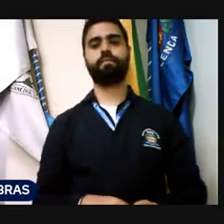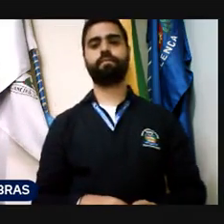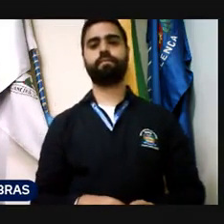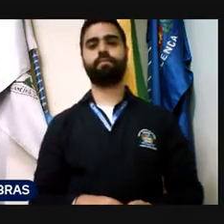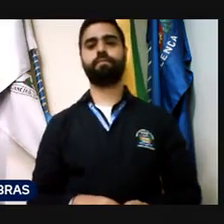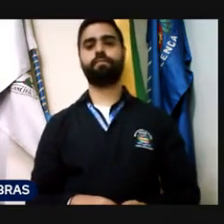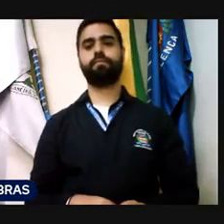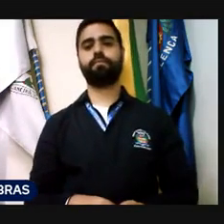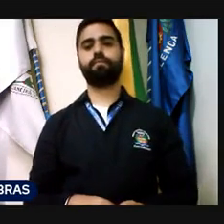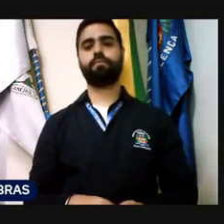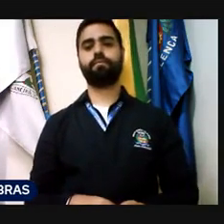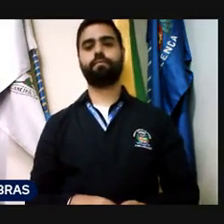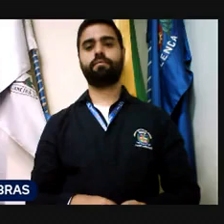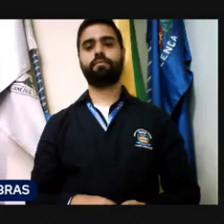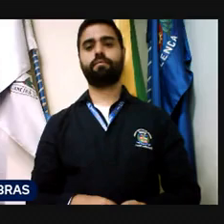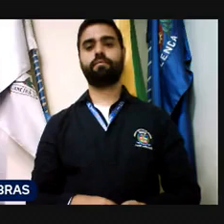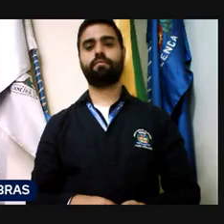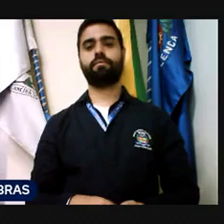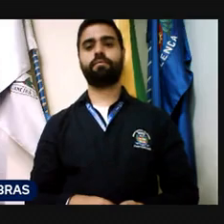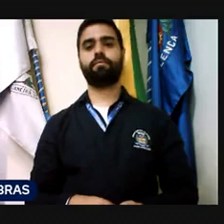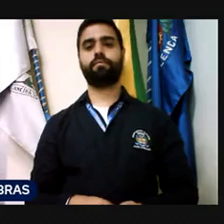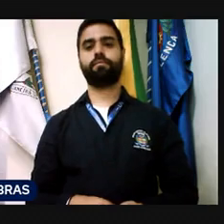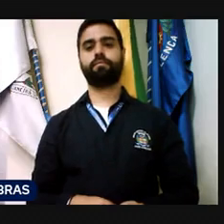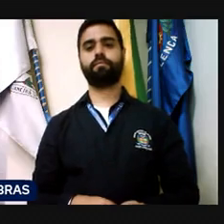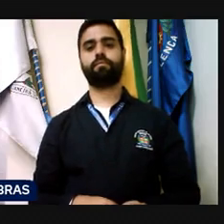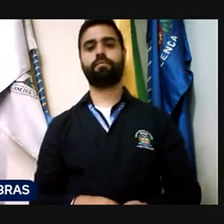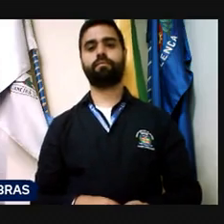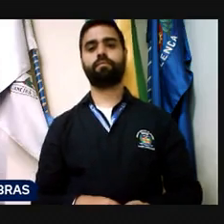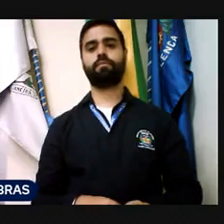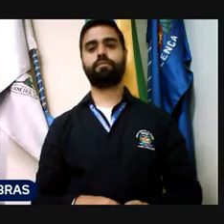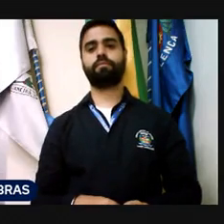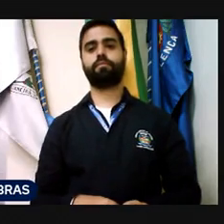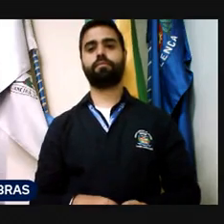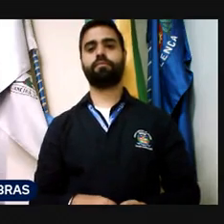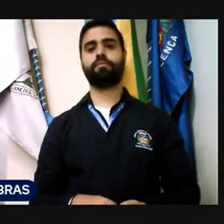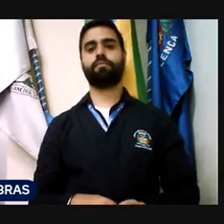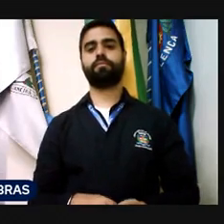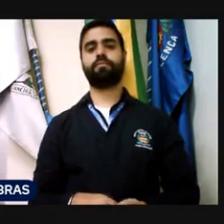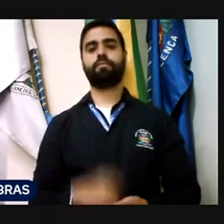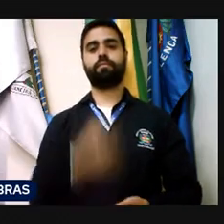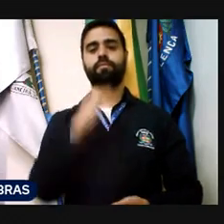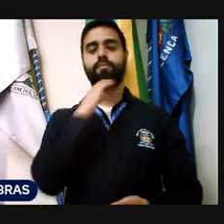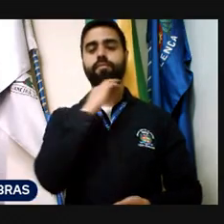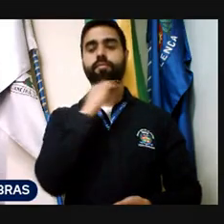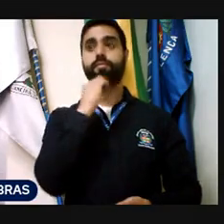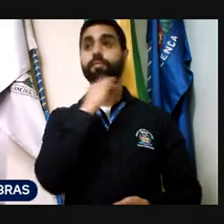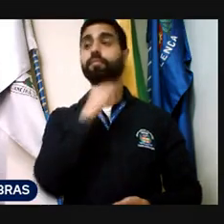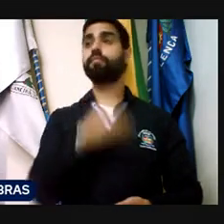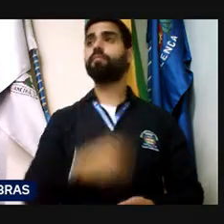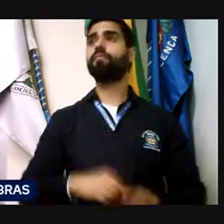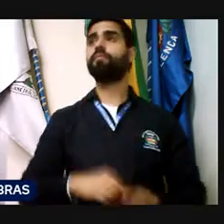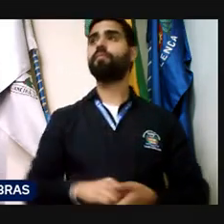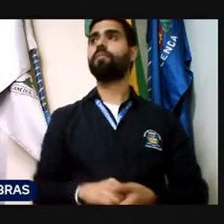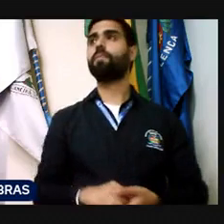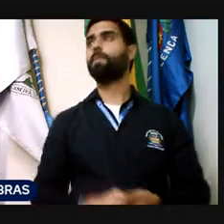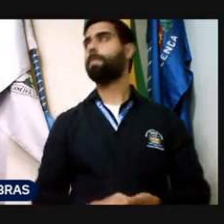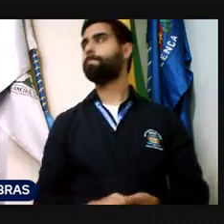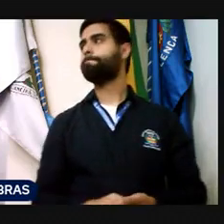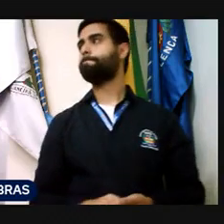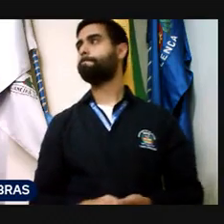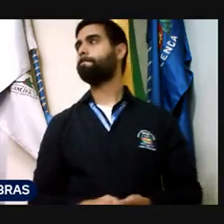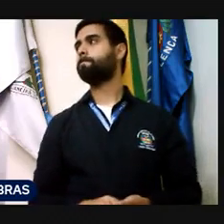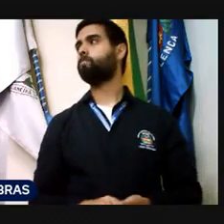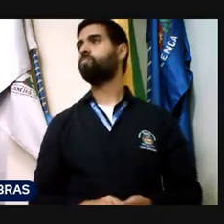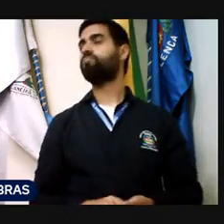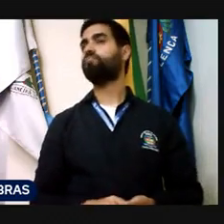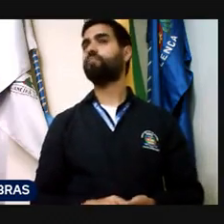Uma outra coisa também. Ô Pedro, eu estive aqui pensando na sessão aqui, quando começou, sobre